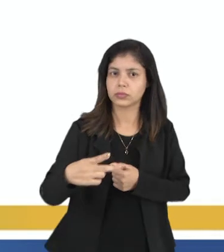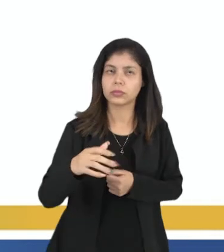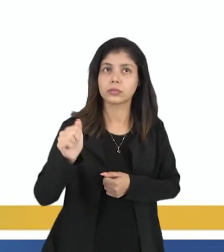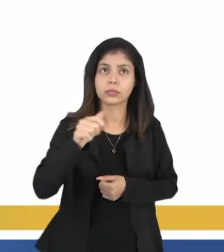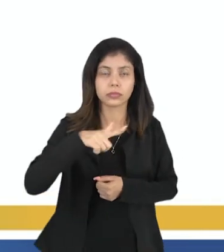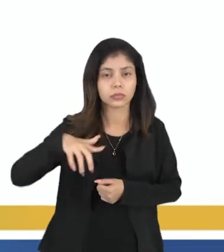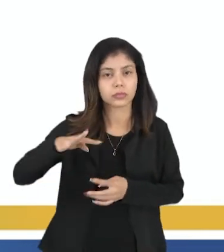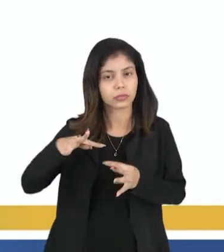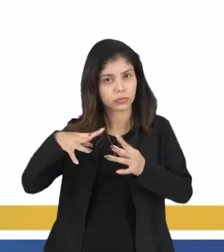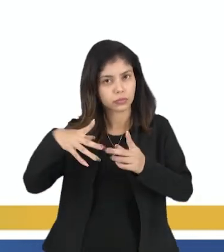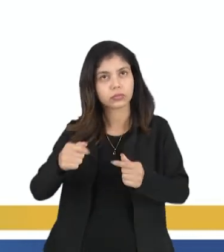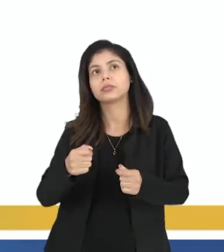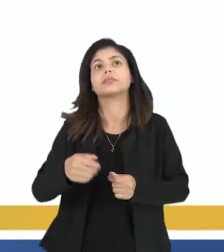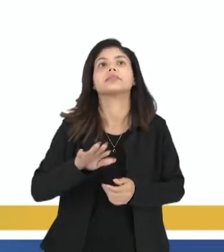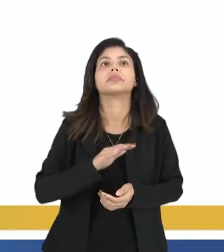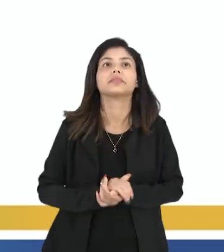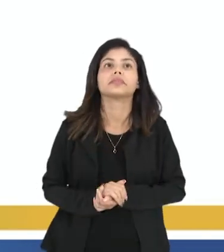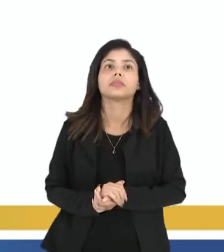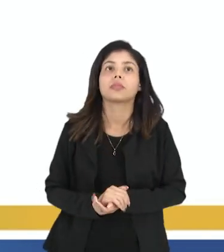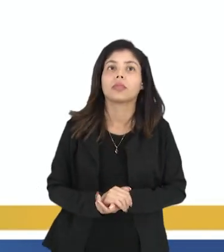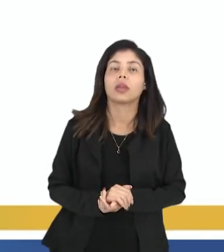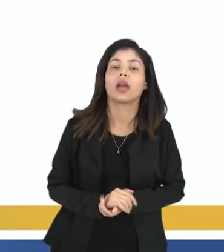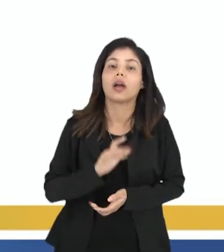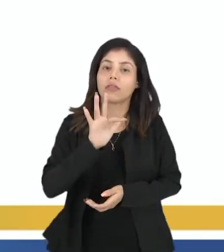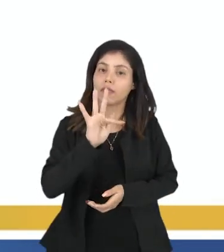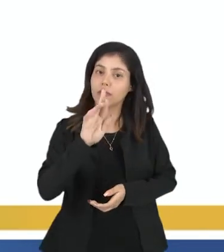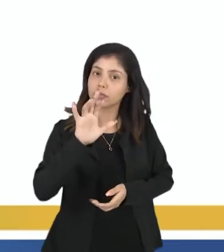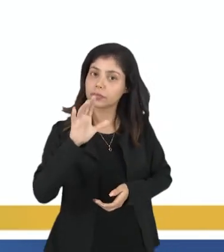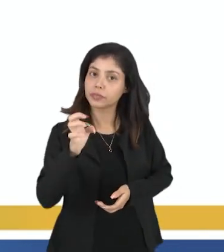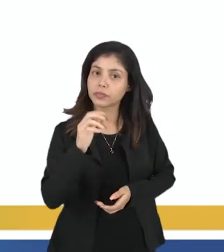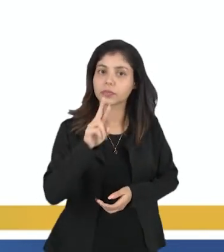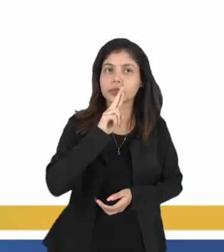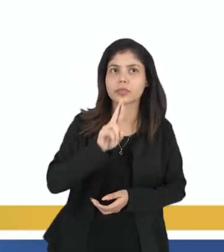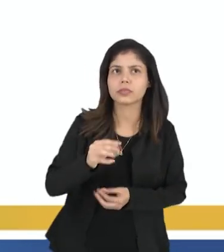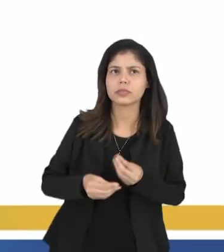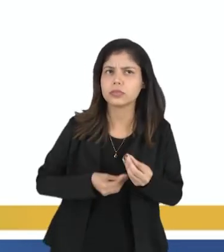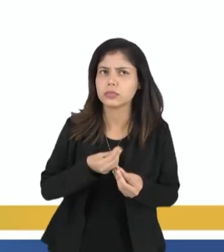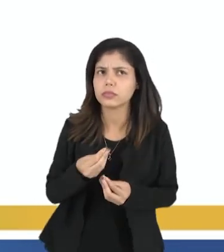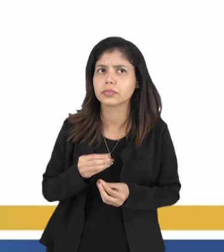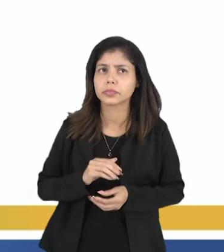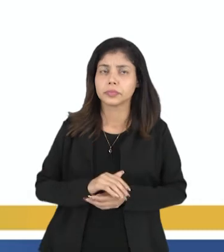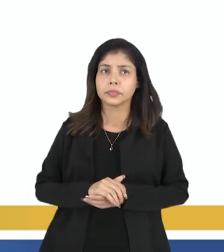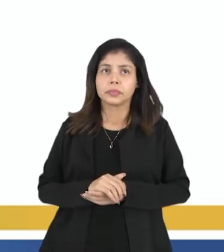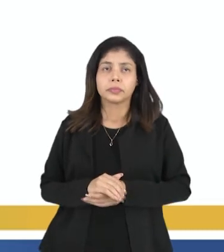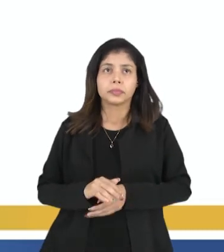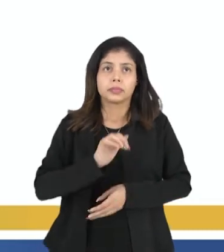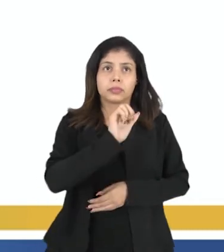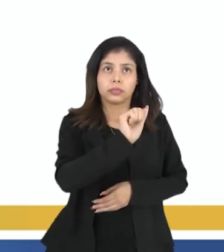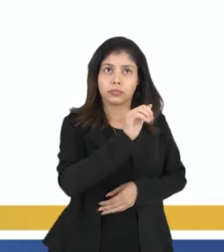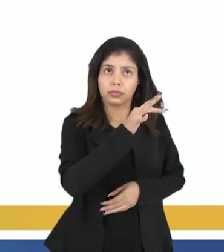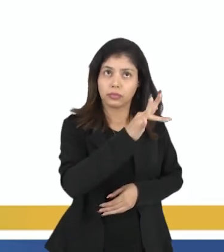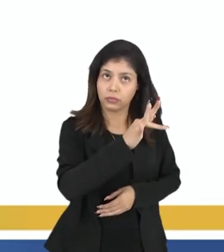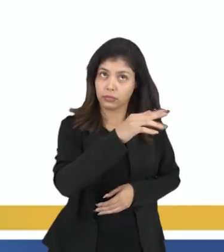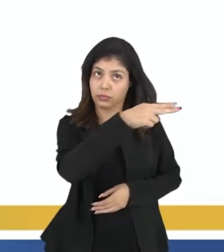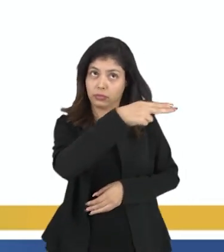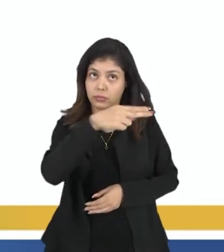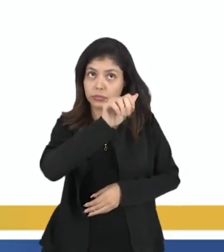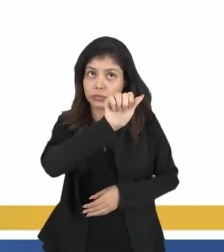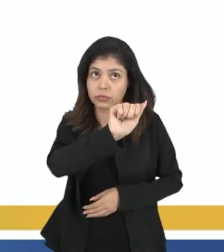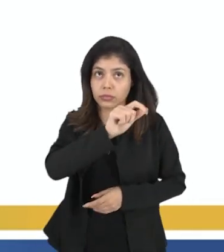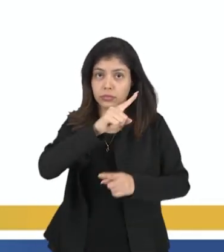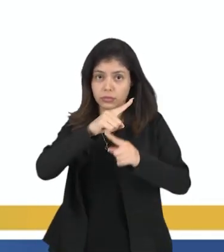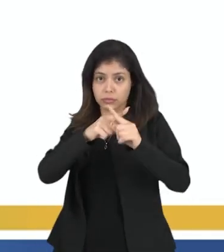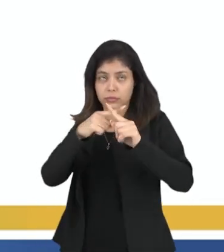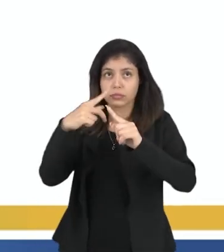é Oi e aí a face lateral é calculado da seguinte maneira a Área da face é